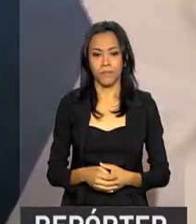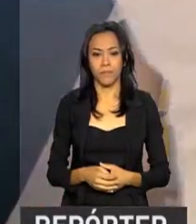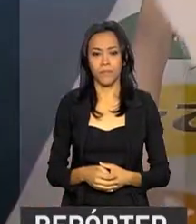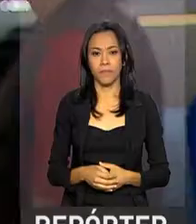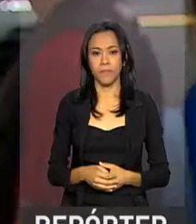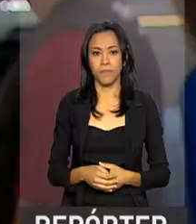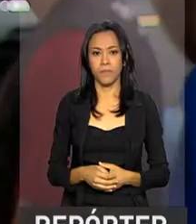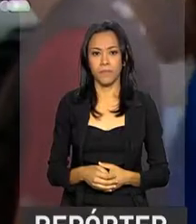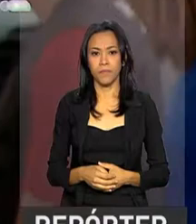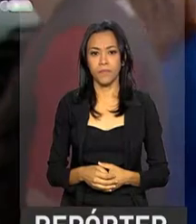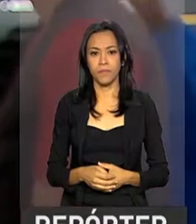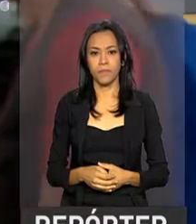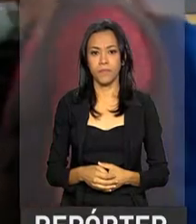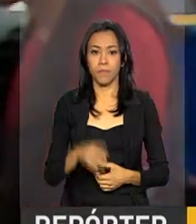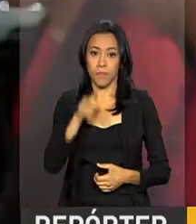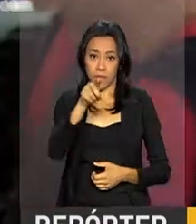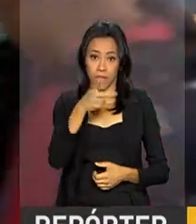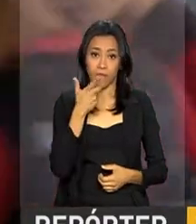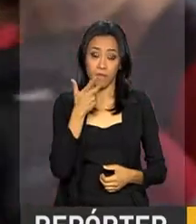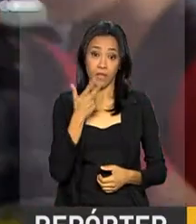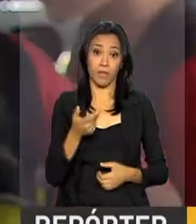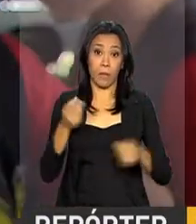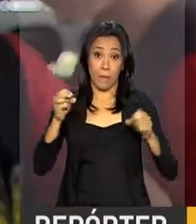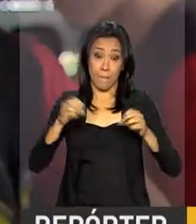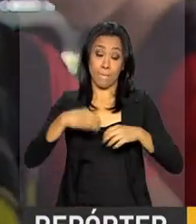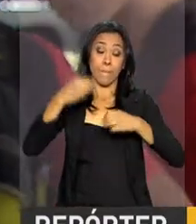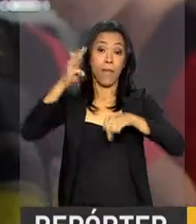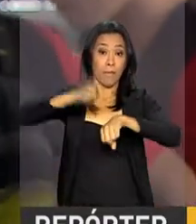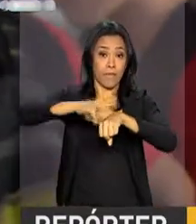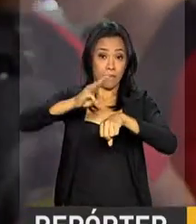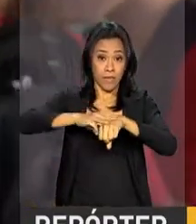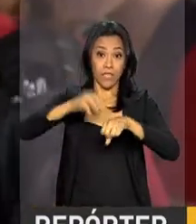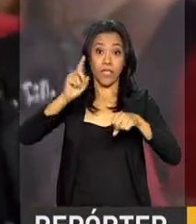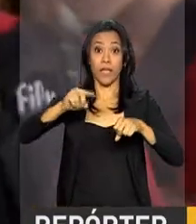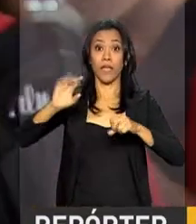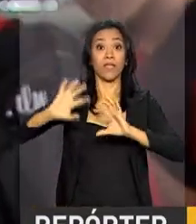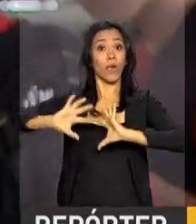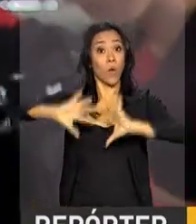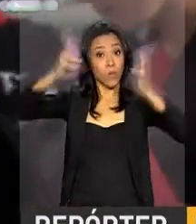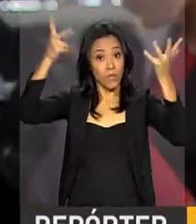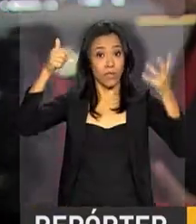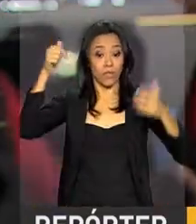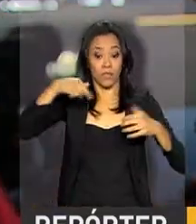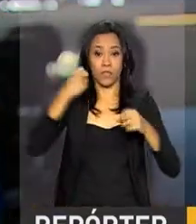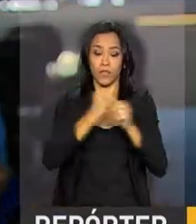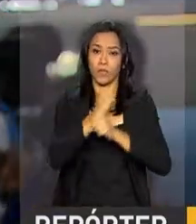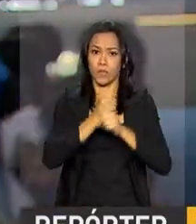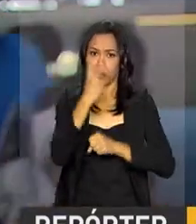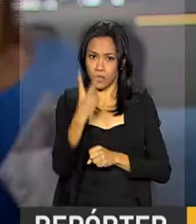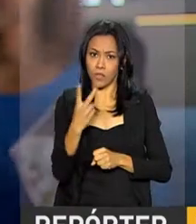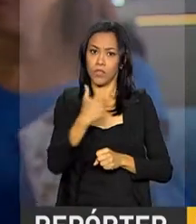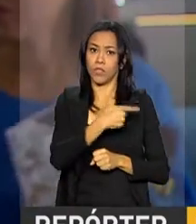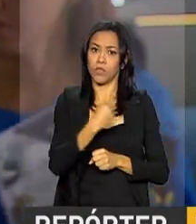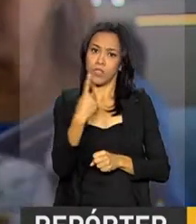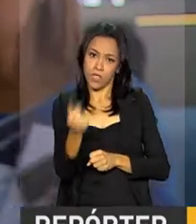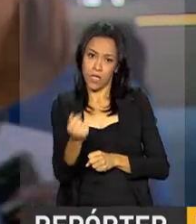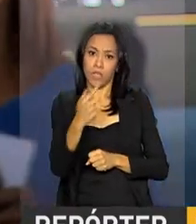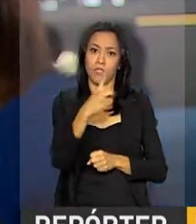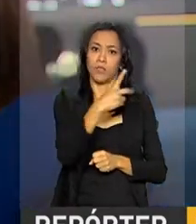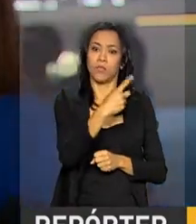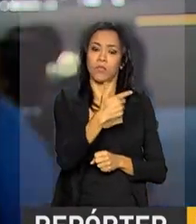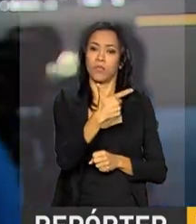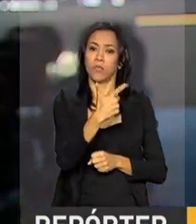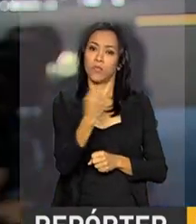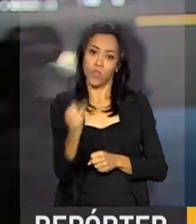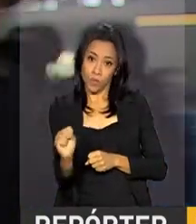o biênio da matemática que homenageia dois grandes eventos que estão acontecendo no brasil nesses dois anos em 2017 2018 é